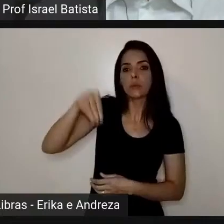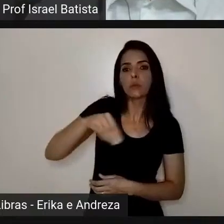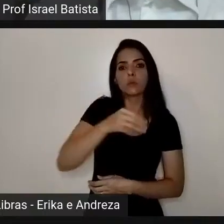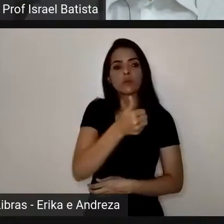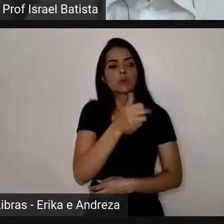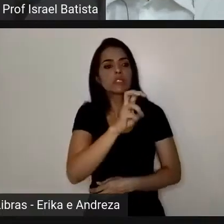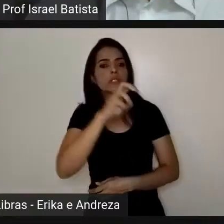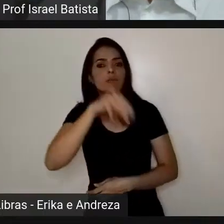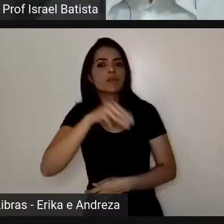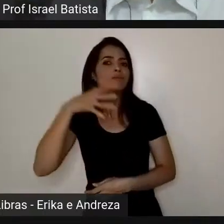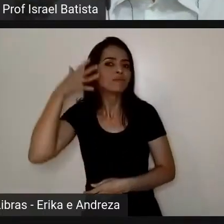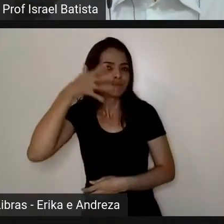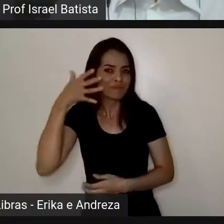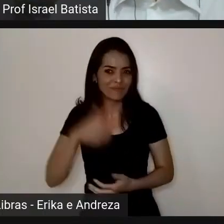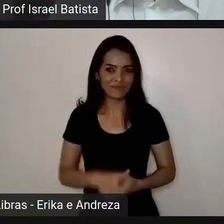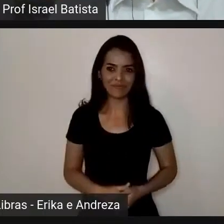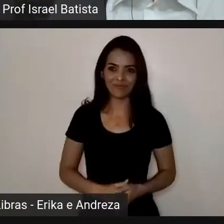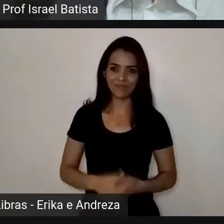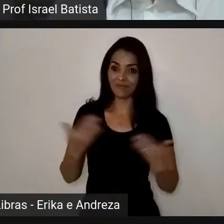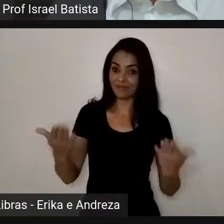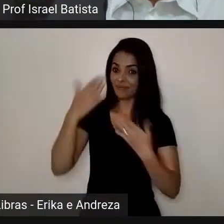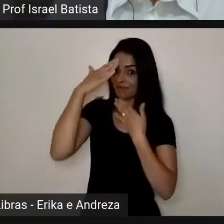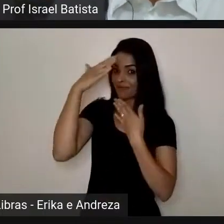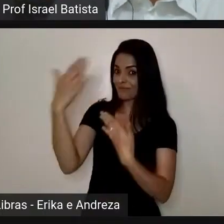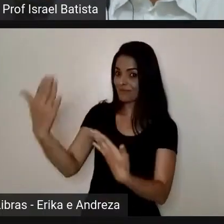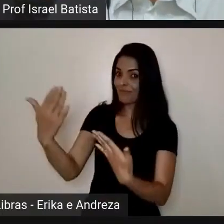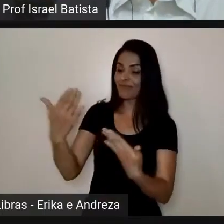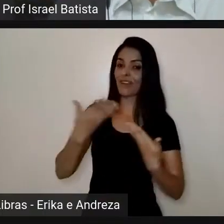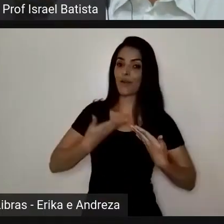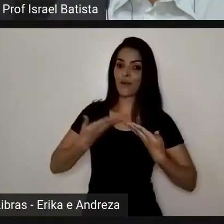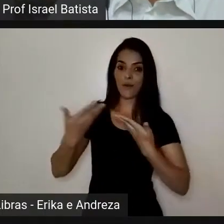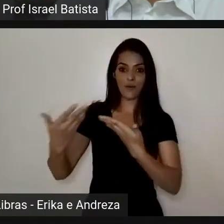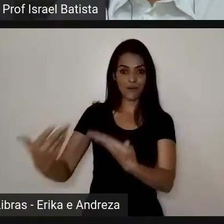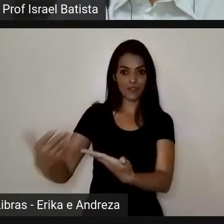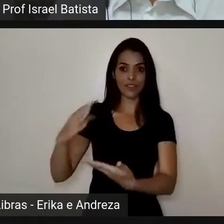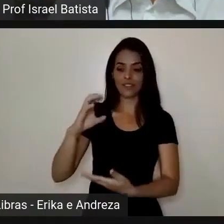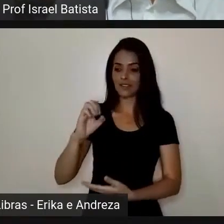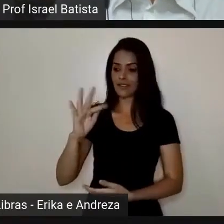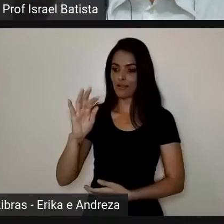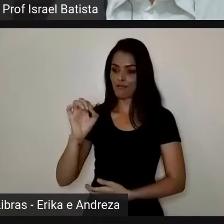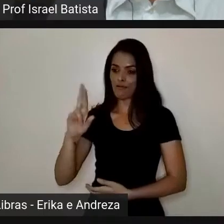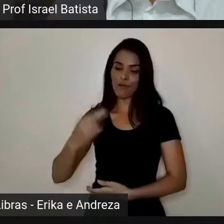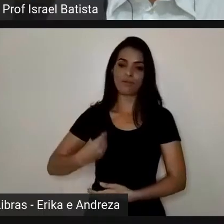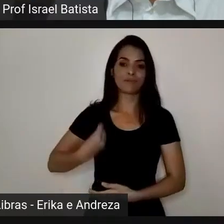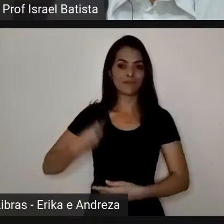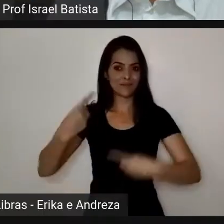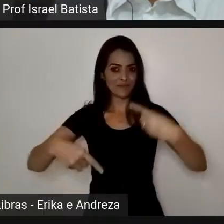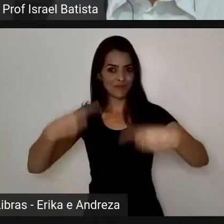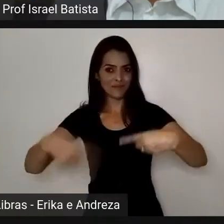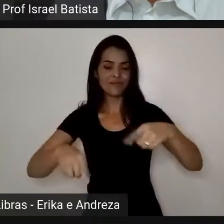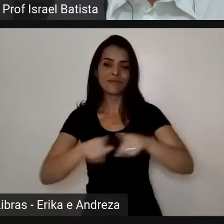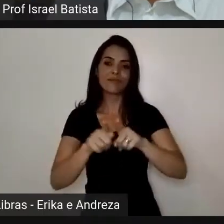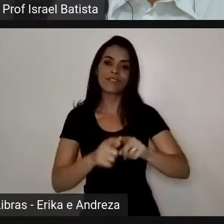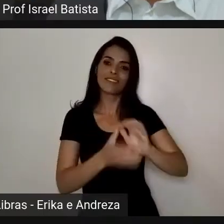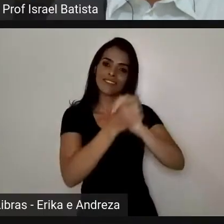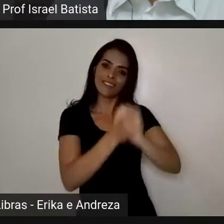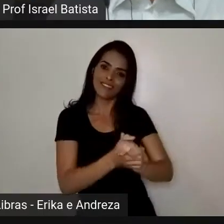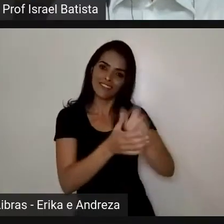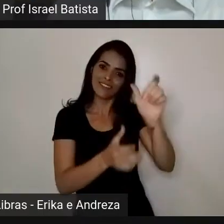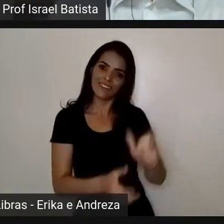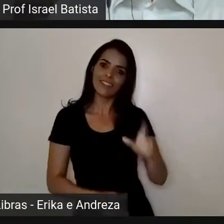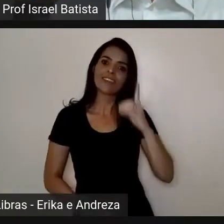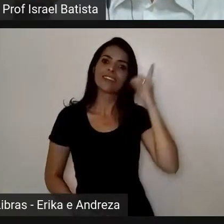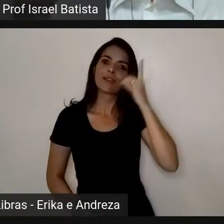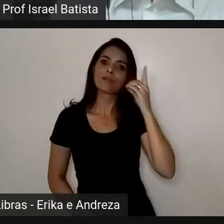Primeiro, eu quero agradecer pelo convite do CEFOR para participar desse debate. Quero cumprimentar o deputado Thiago